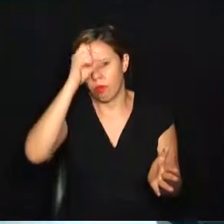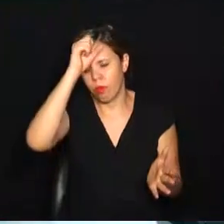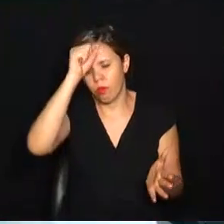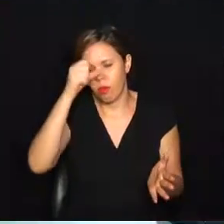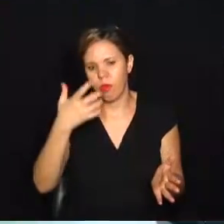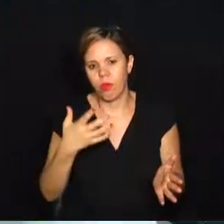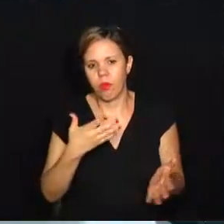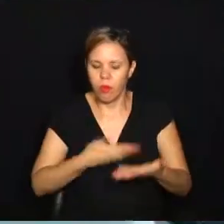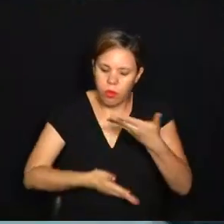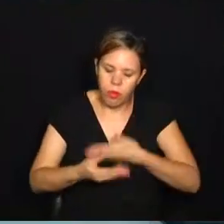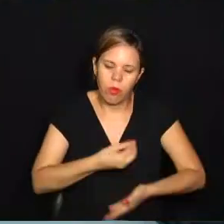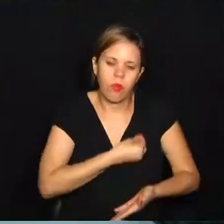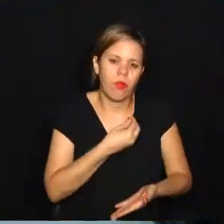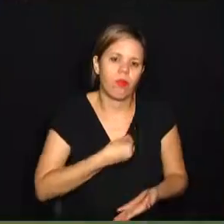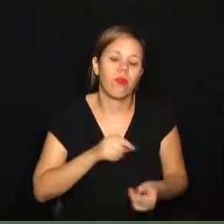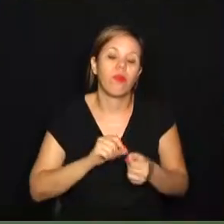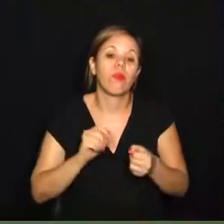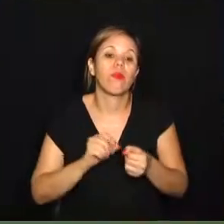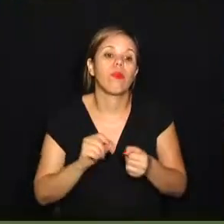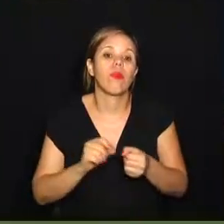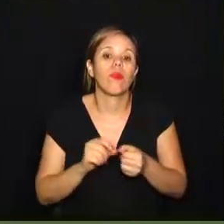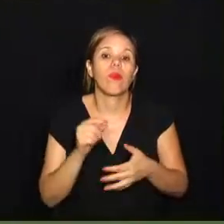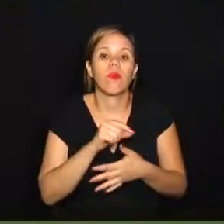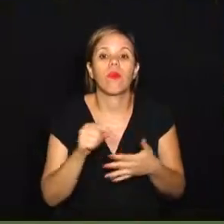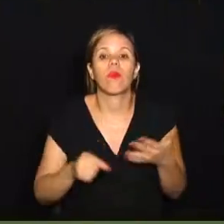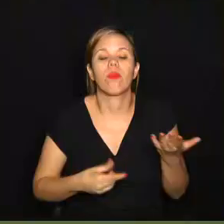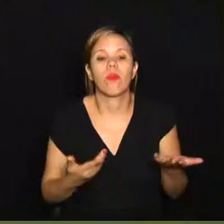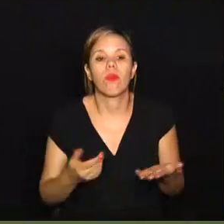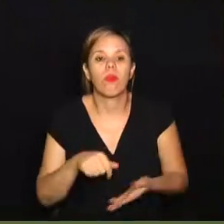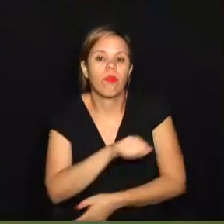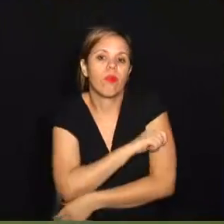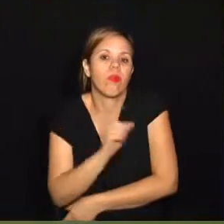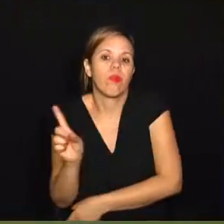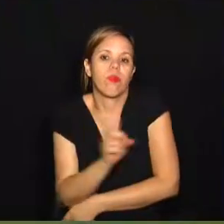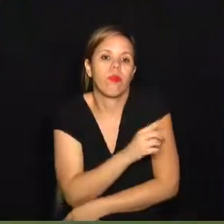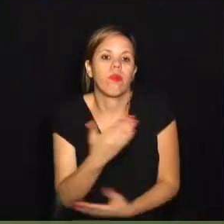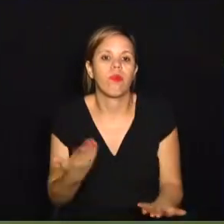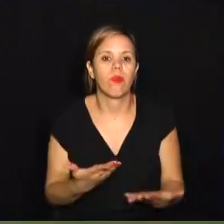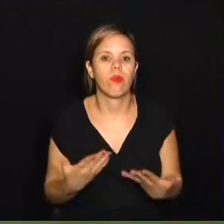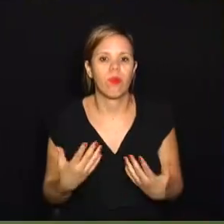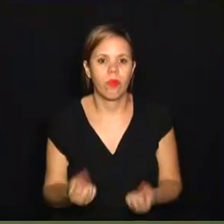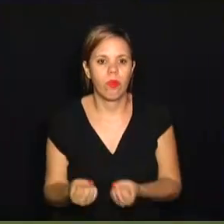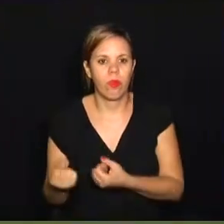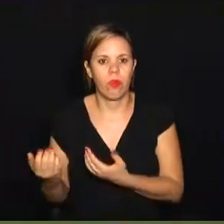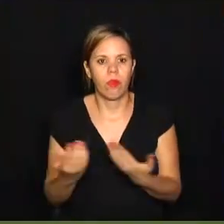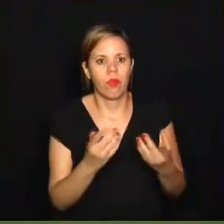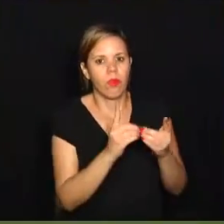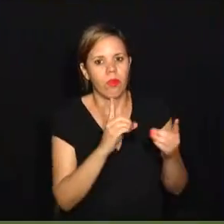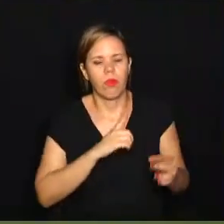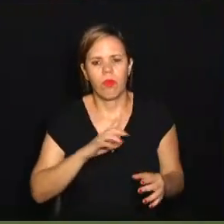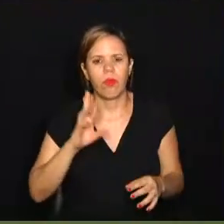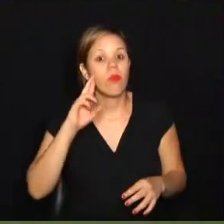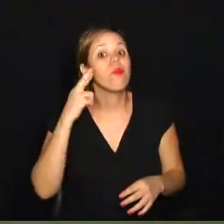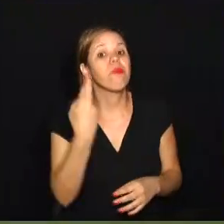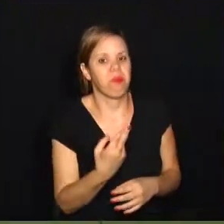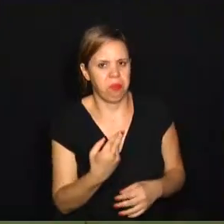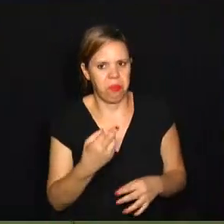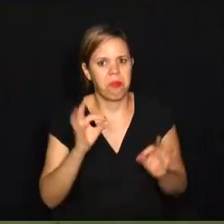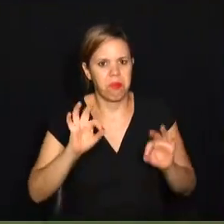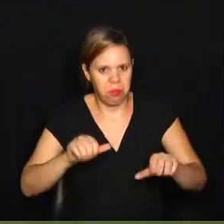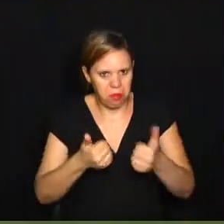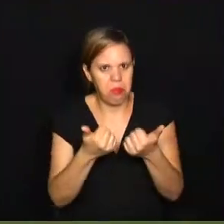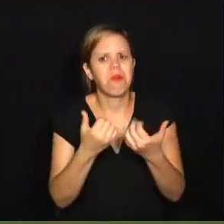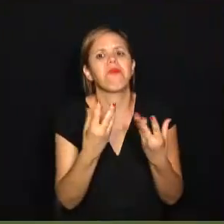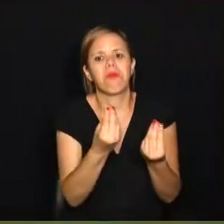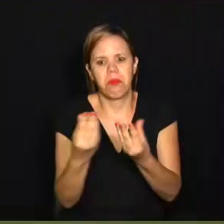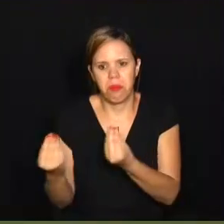a conviver e a fazer. Esse aluno que está chegando agora, você falou que ele é acolhido, tem resultados positivos? muitos